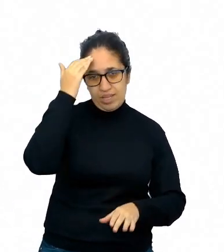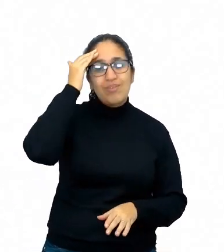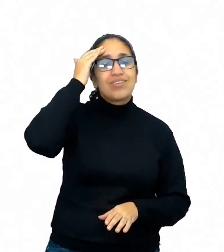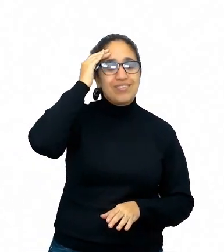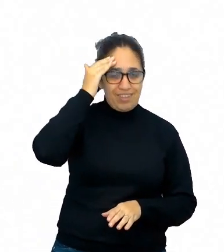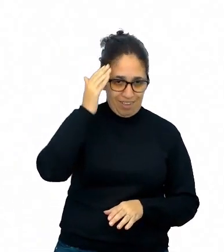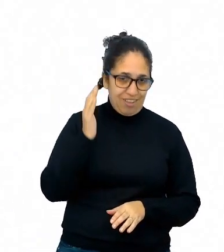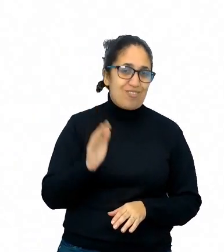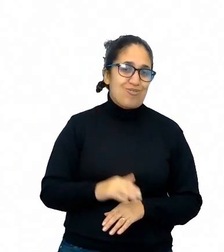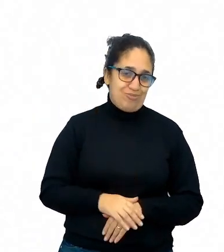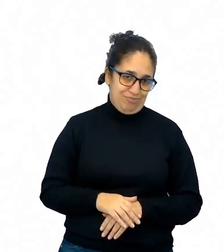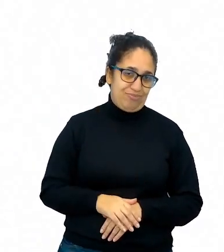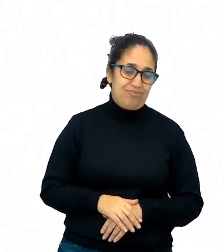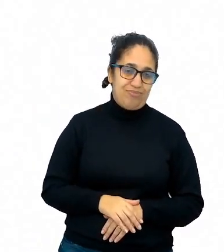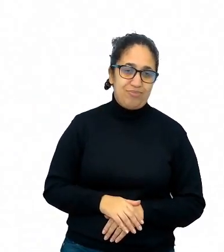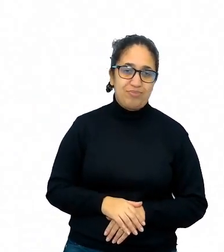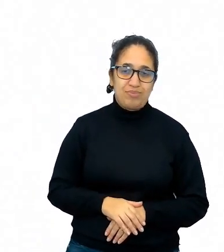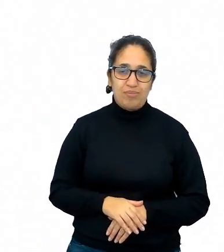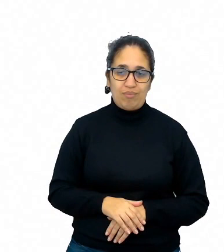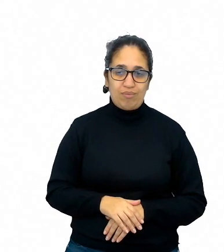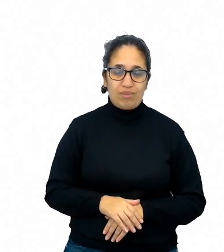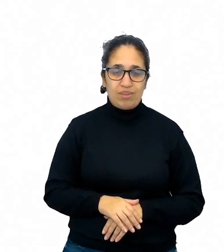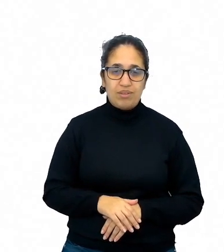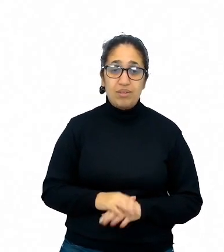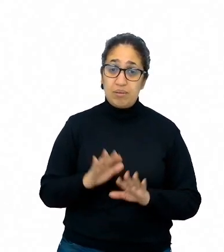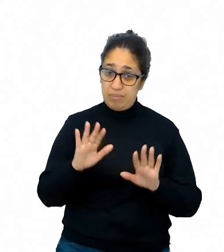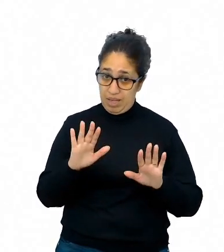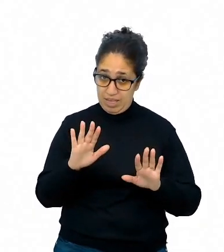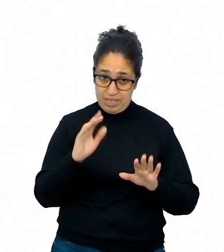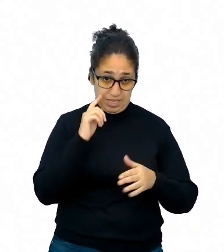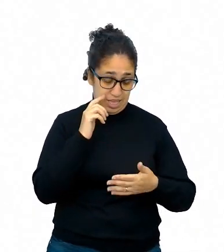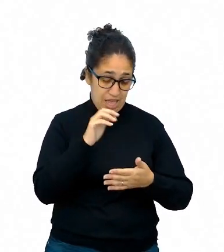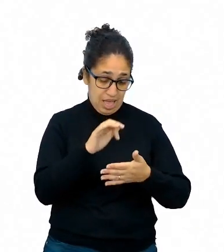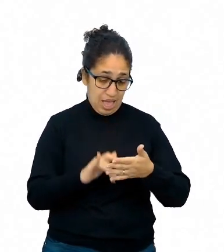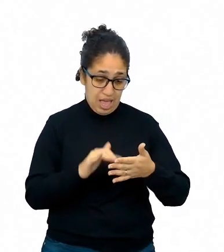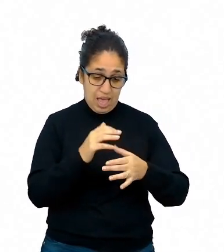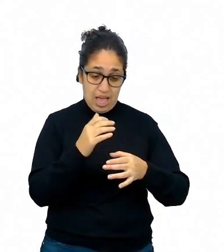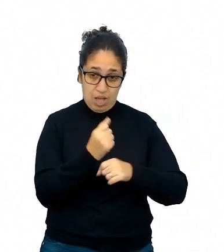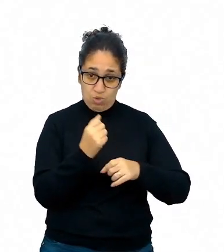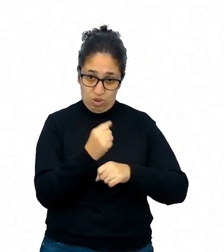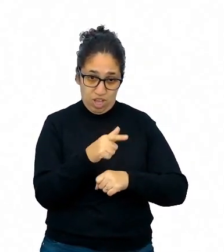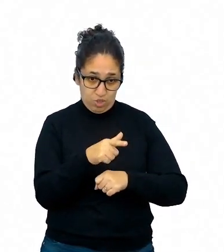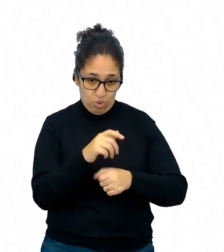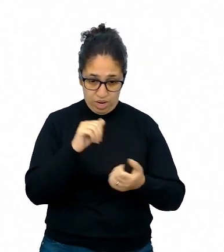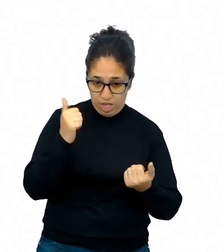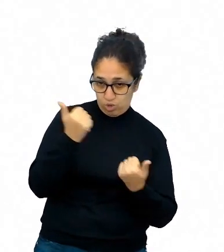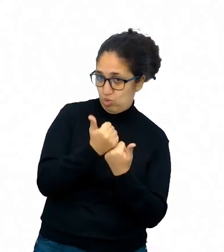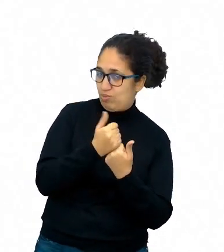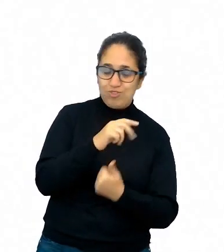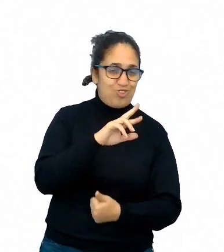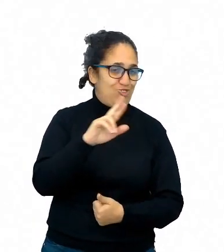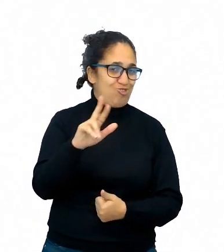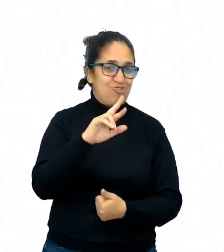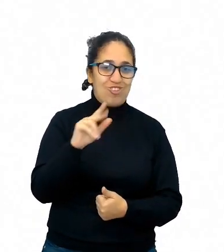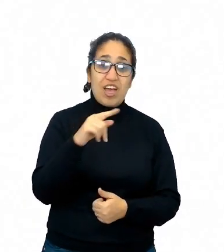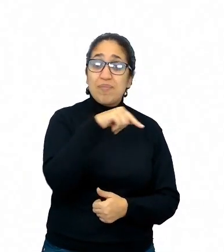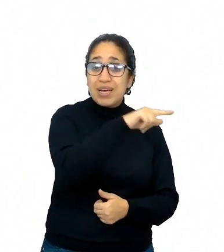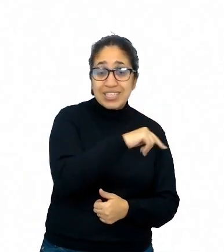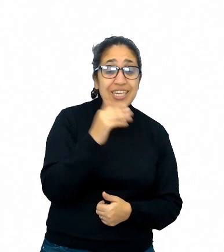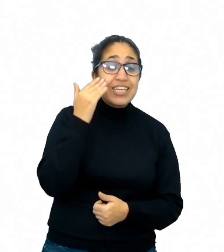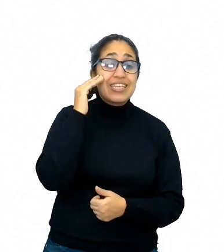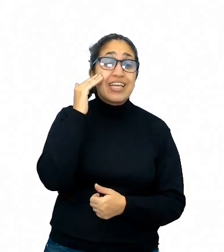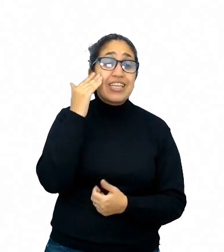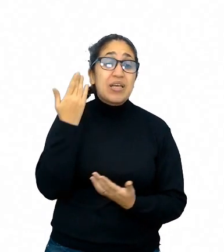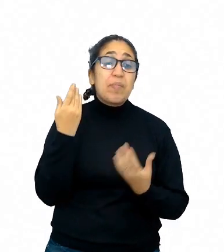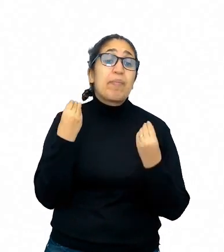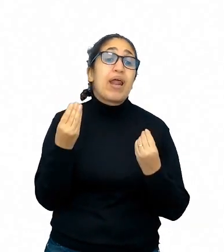isso, mas não é que a calculadora vai substituir isso, mas para que ele entenda também para que é